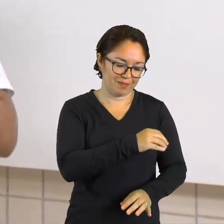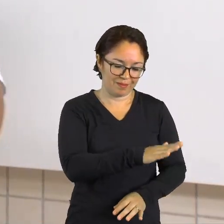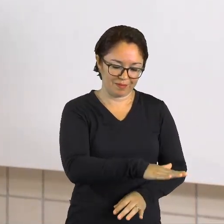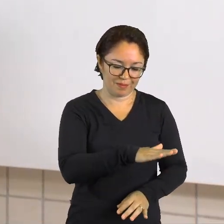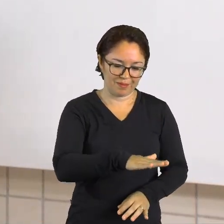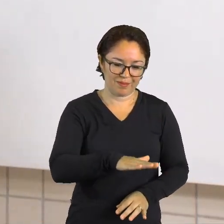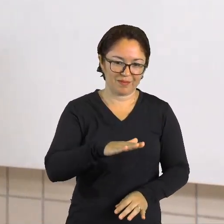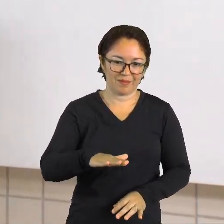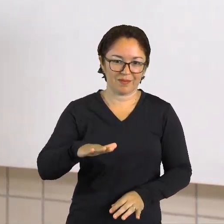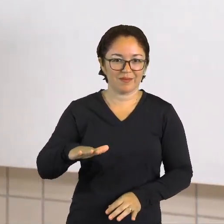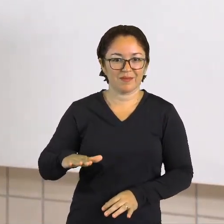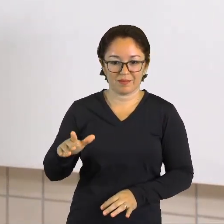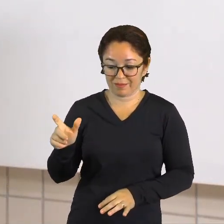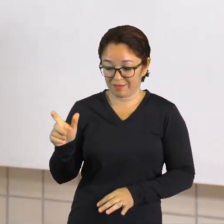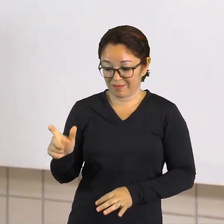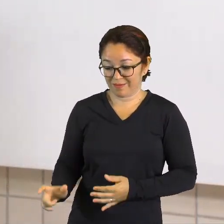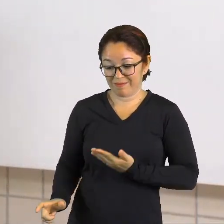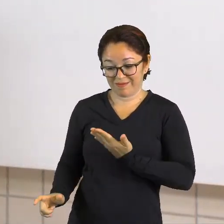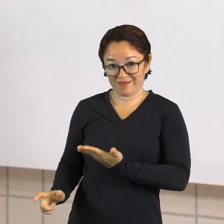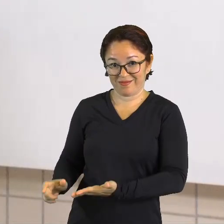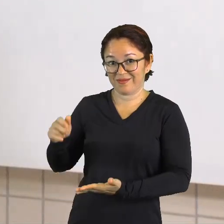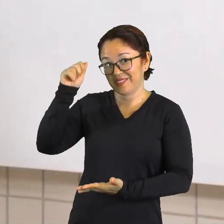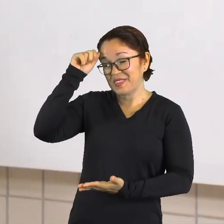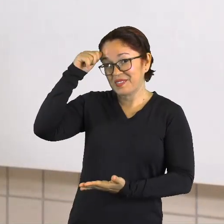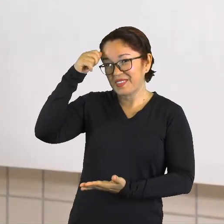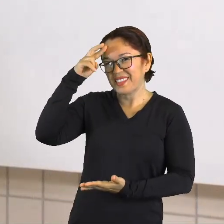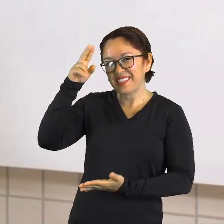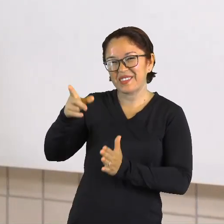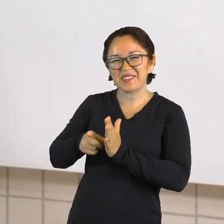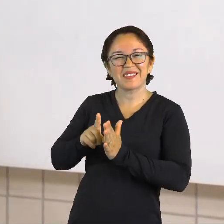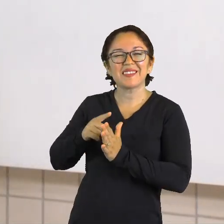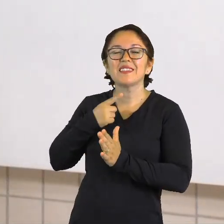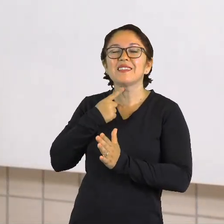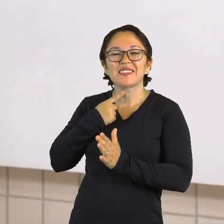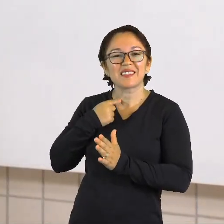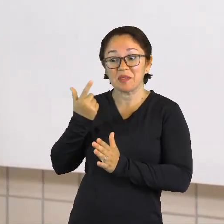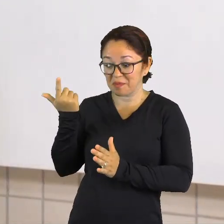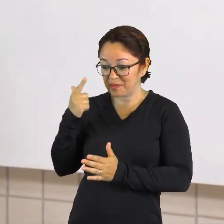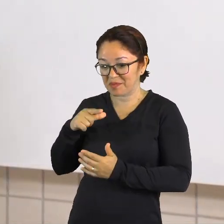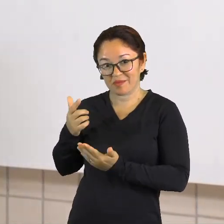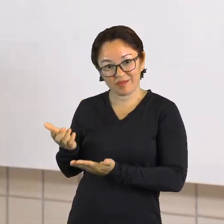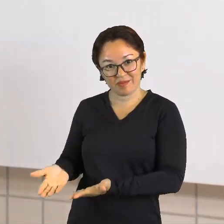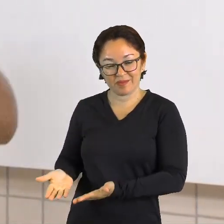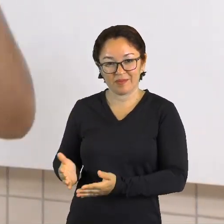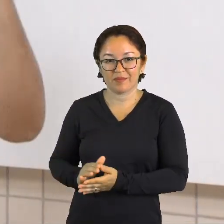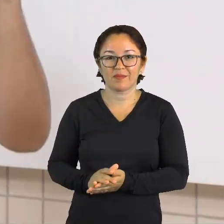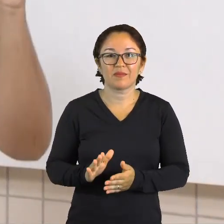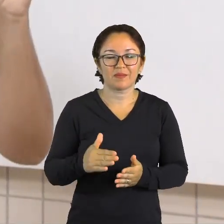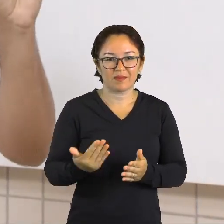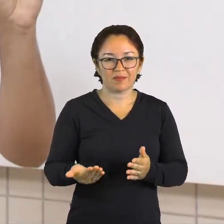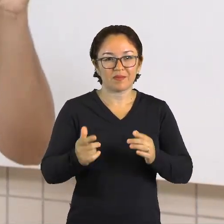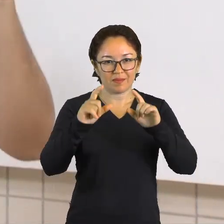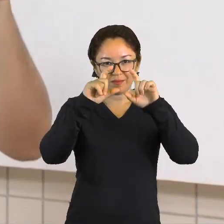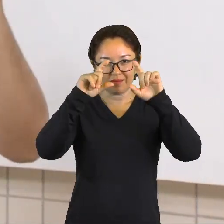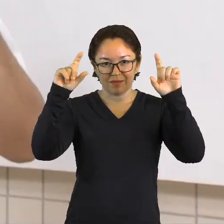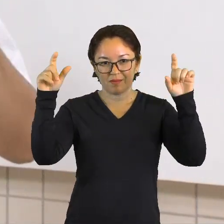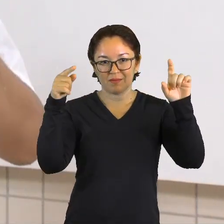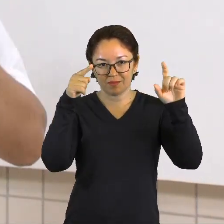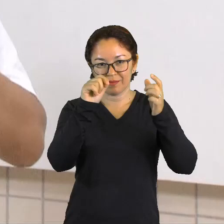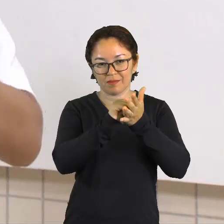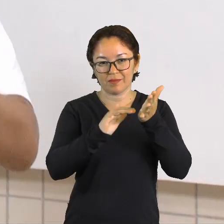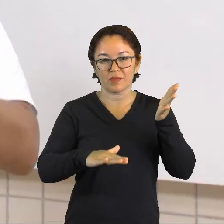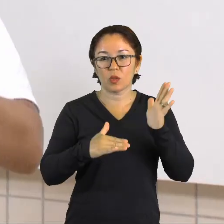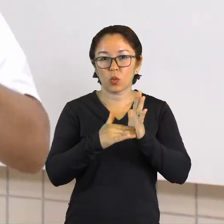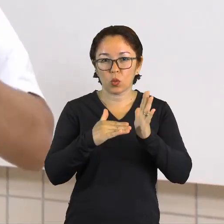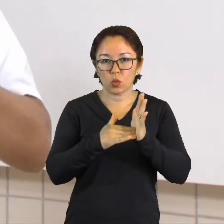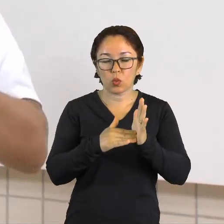e também uma coelha pretinha que ele tanto queria. Então, essa última questão você vai fazer em